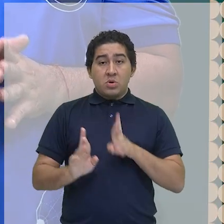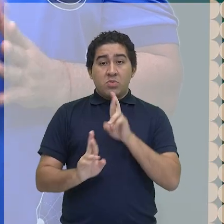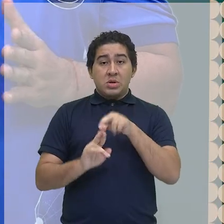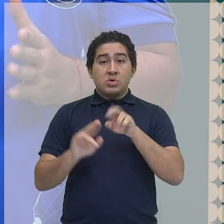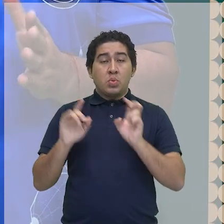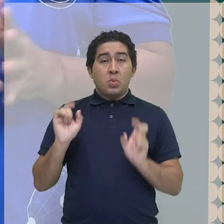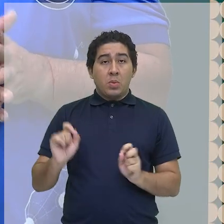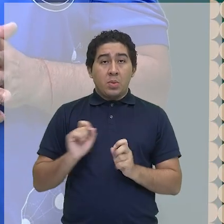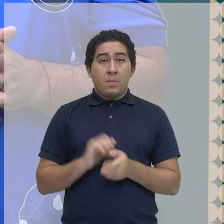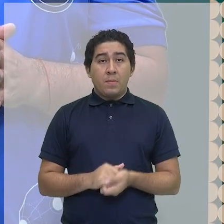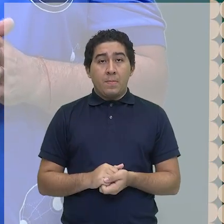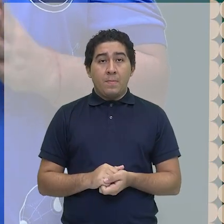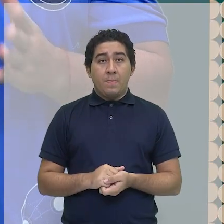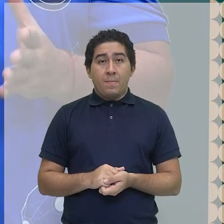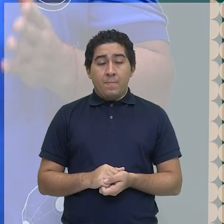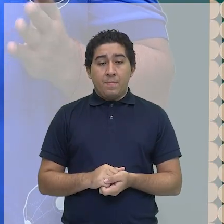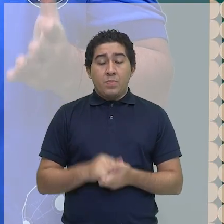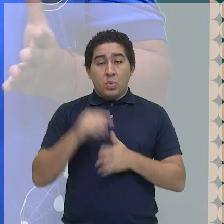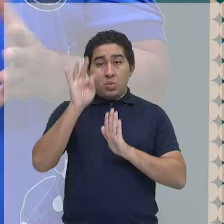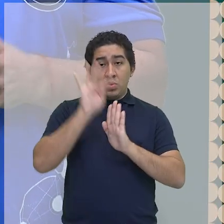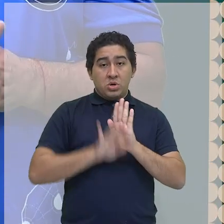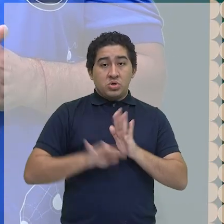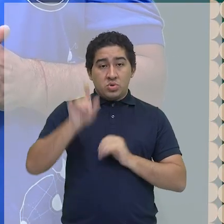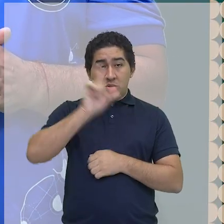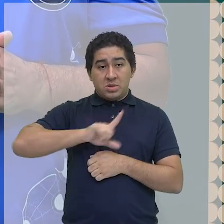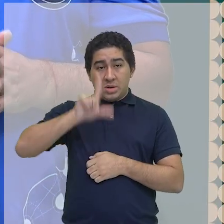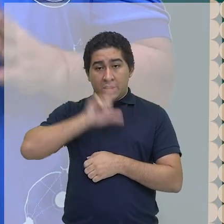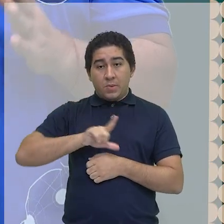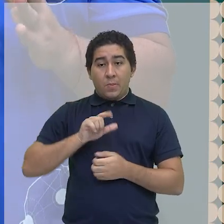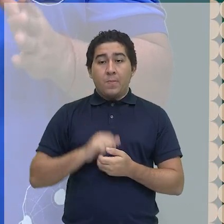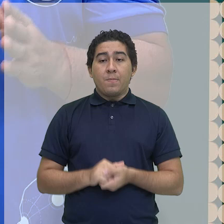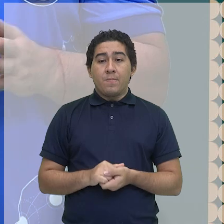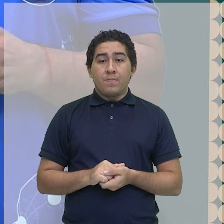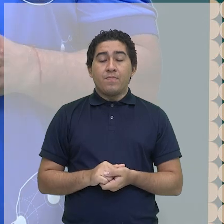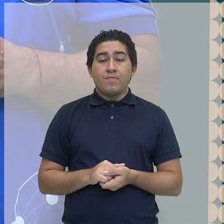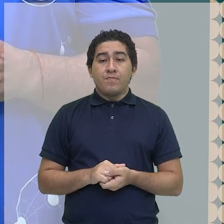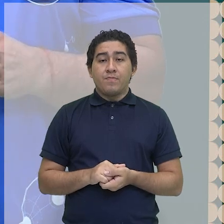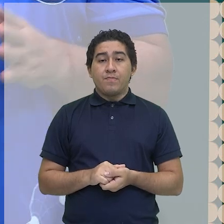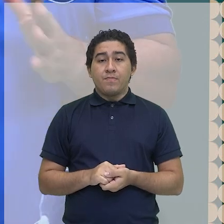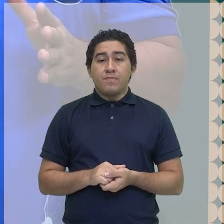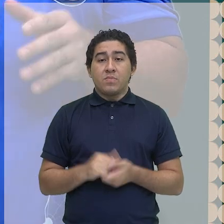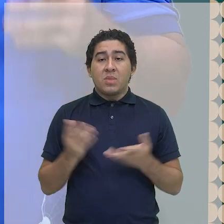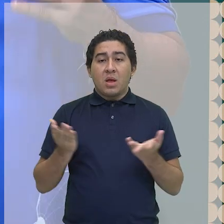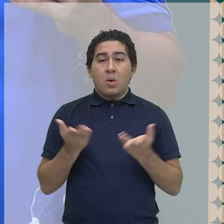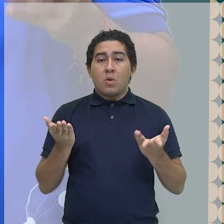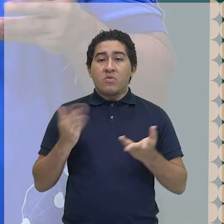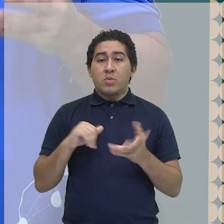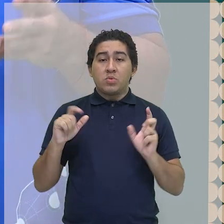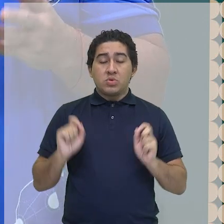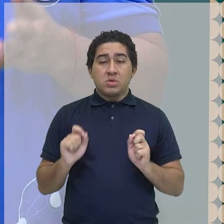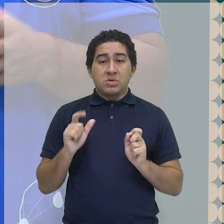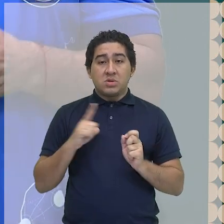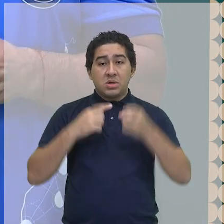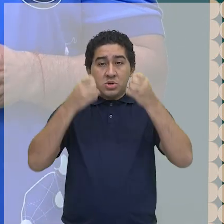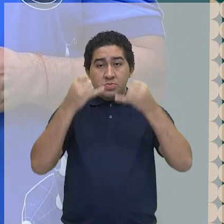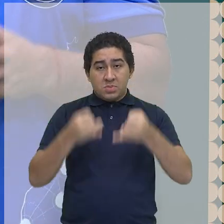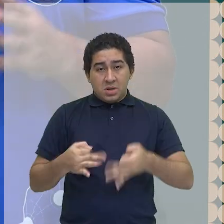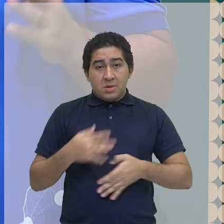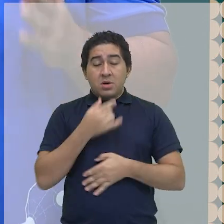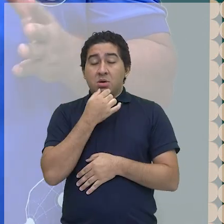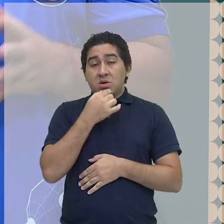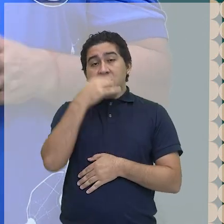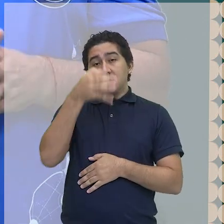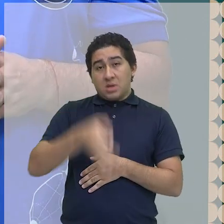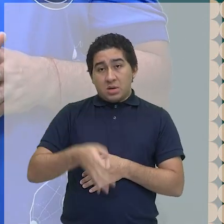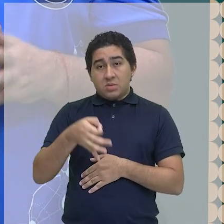sobre o texto literário, ok? E agora vamos pular um pouquinho, falar mais um pouquinho de língua inglesa,